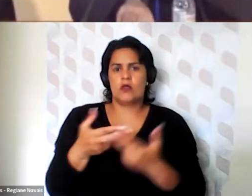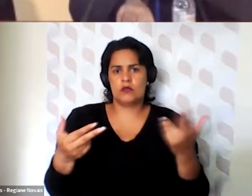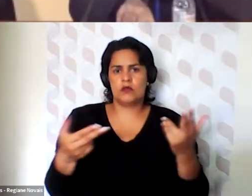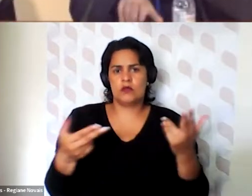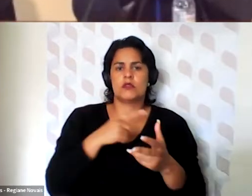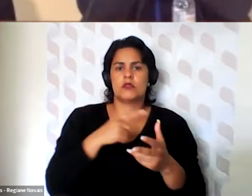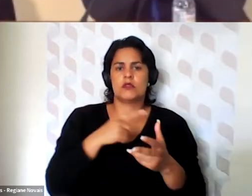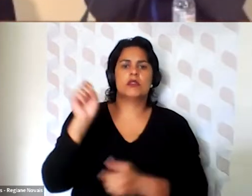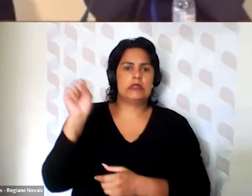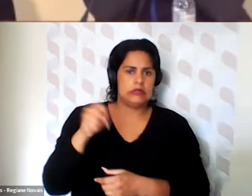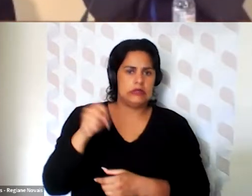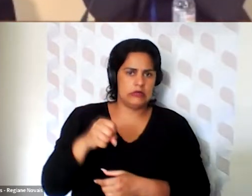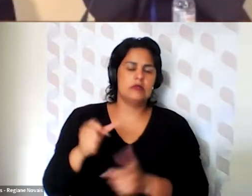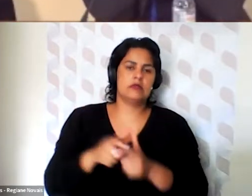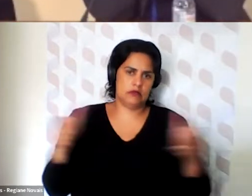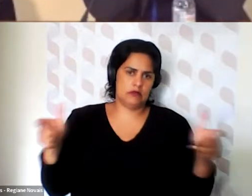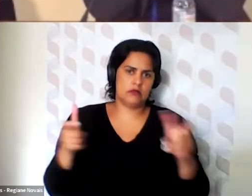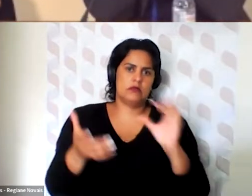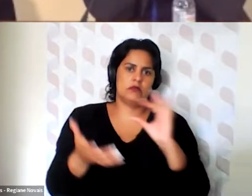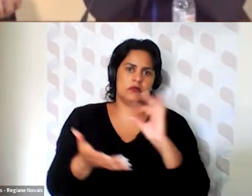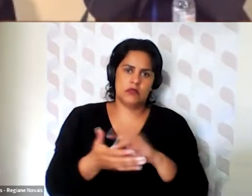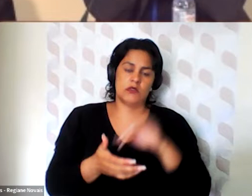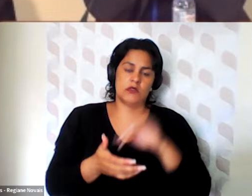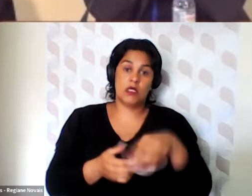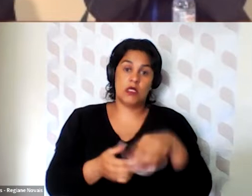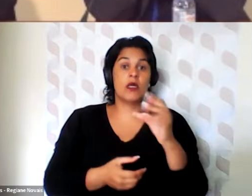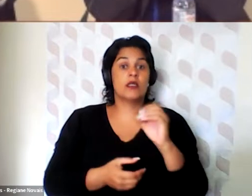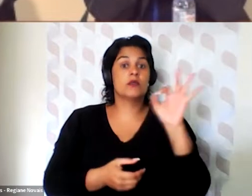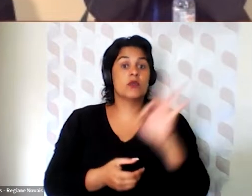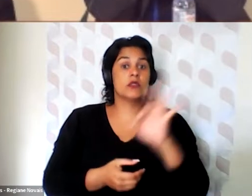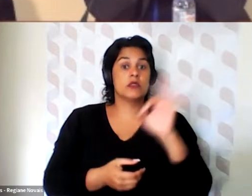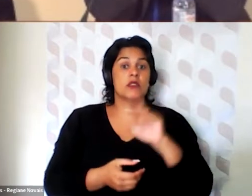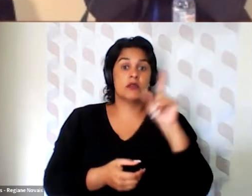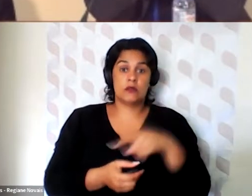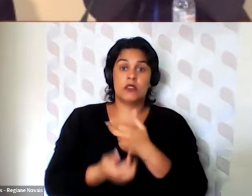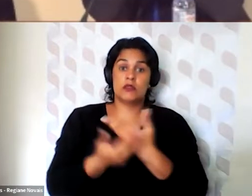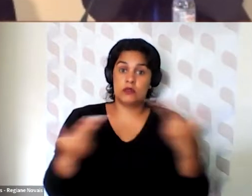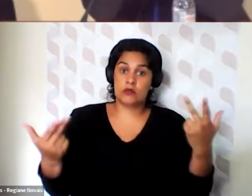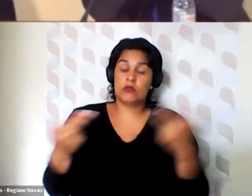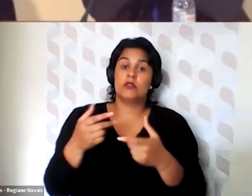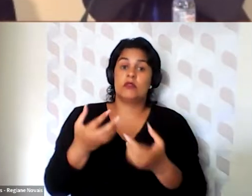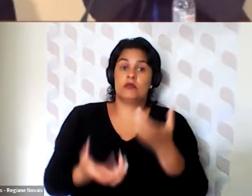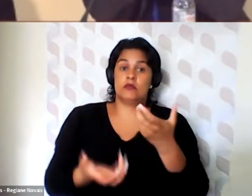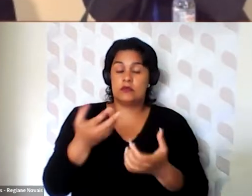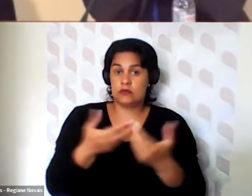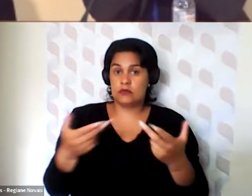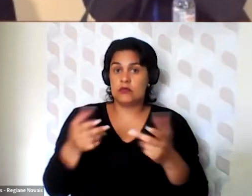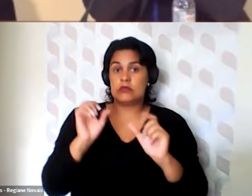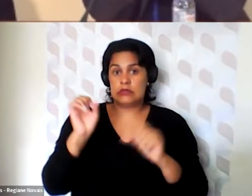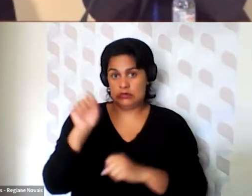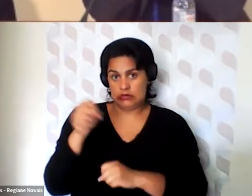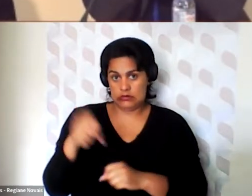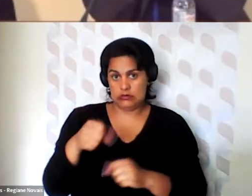entre os ministérios que cuidam dessas políticas em diferentes países, se juntam lá em país, conversam sobre os assuntos, identificam que tem um problema